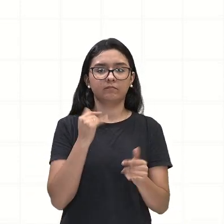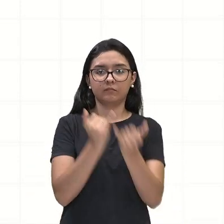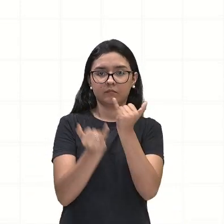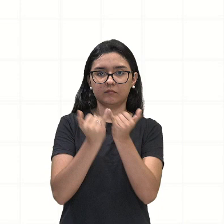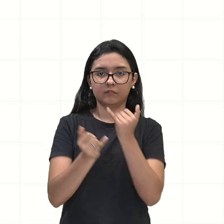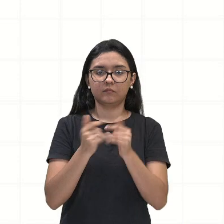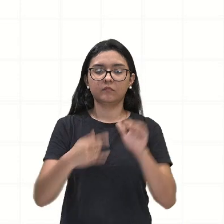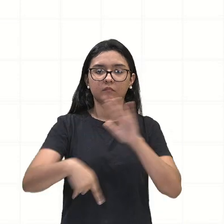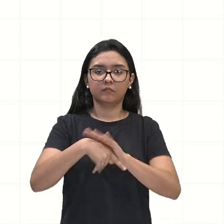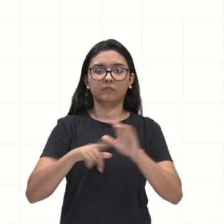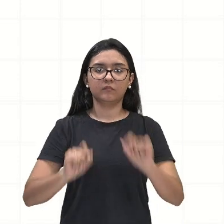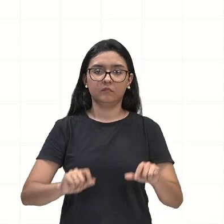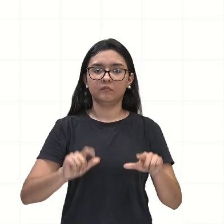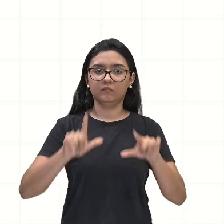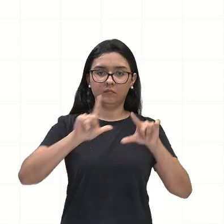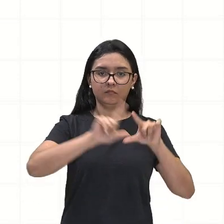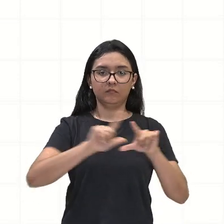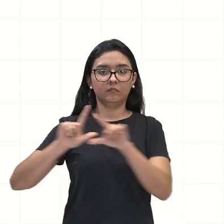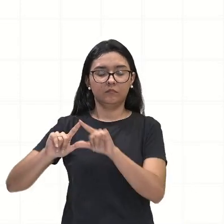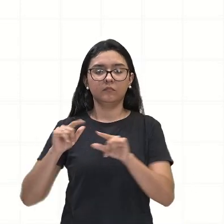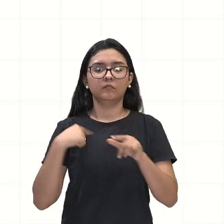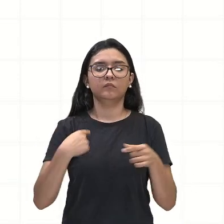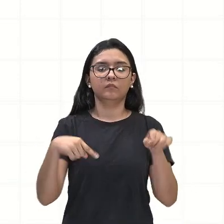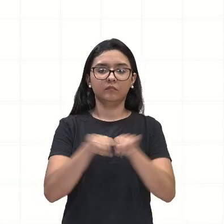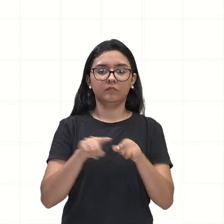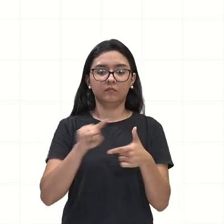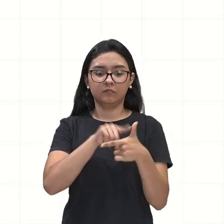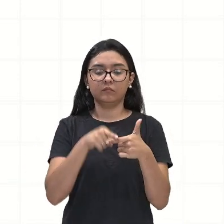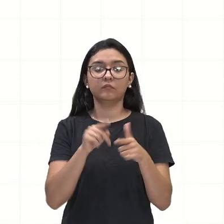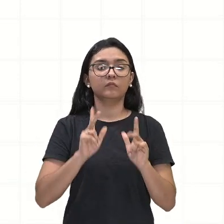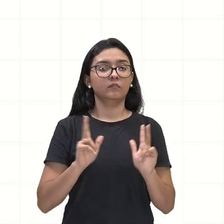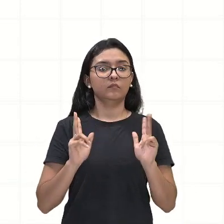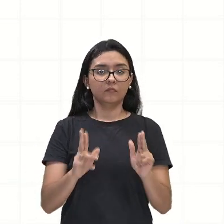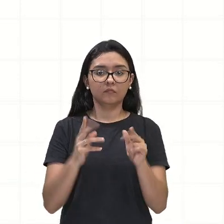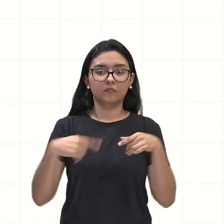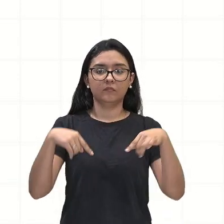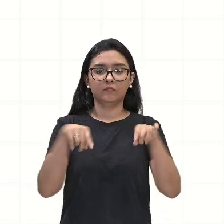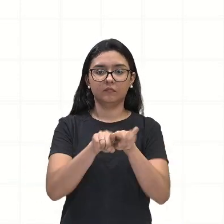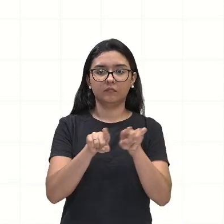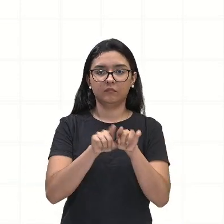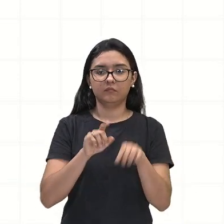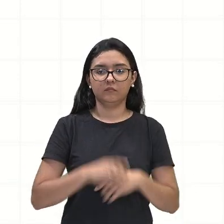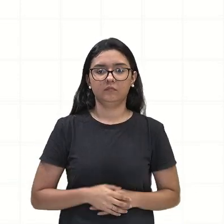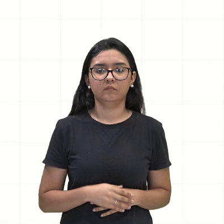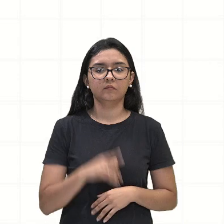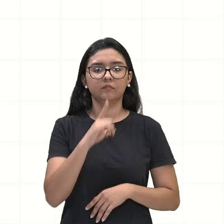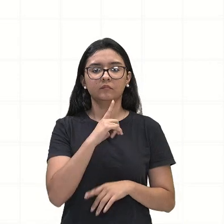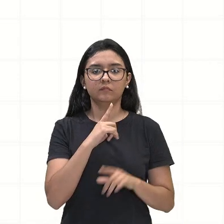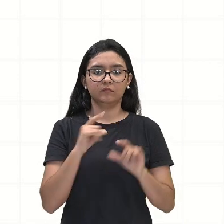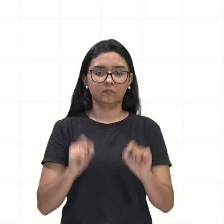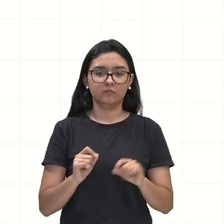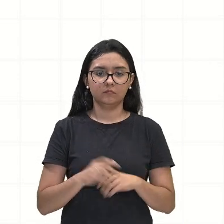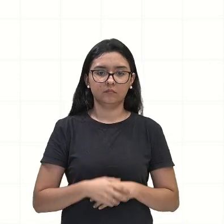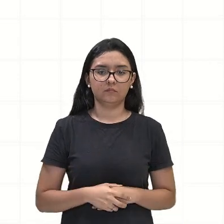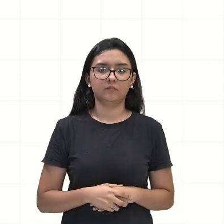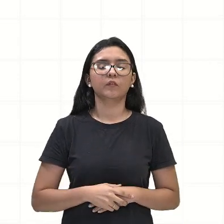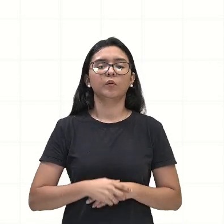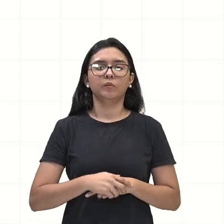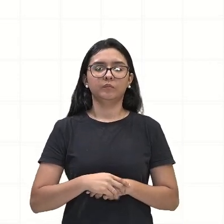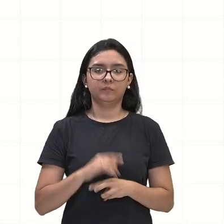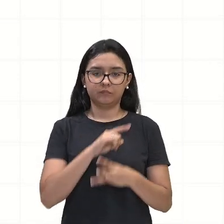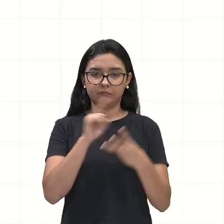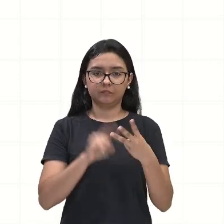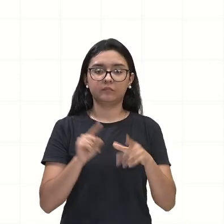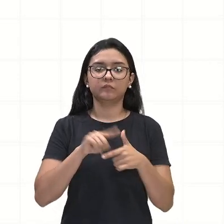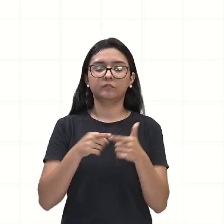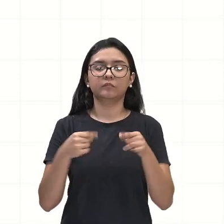triângulos. Eu tenho dois ângulos iguais, né? Então, aqui já vai garantir que o terceiro também será igual.